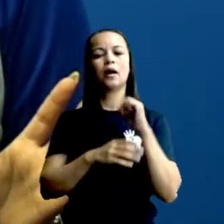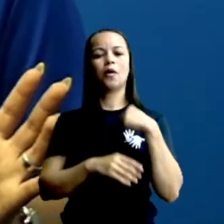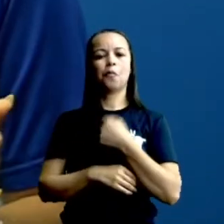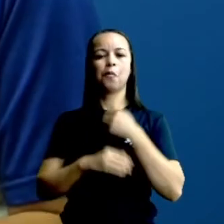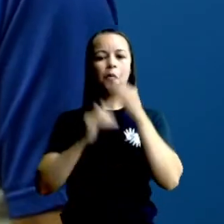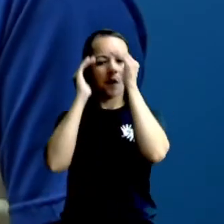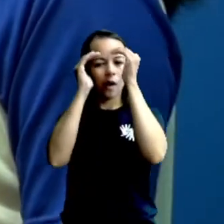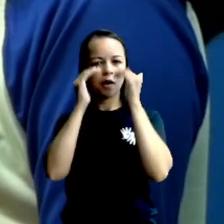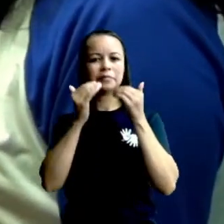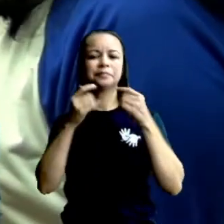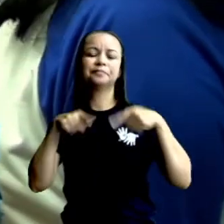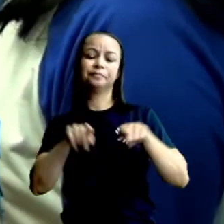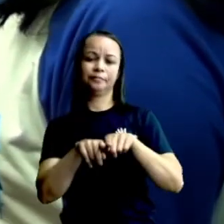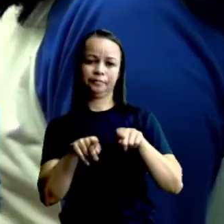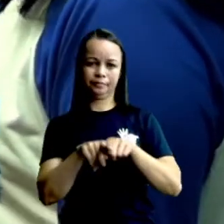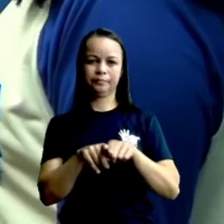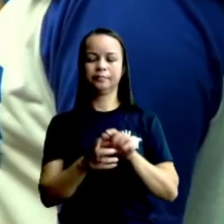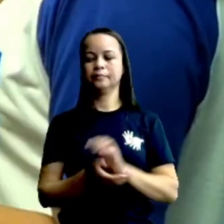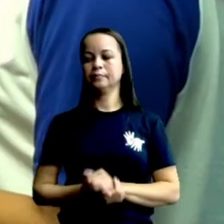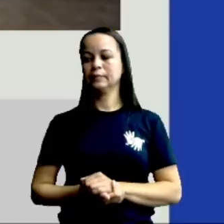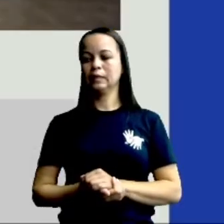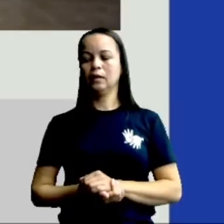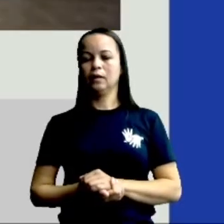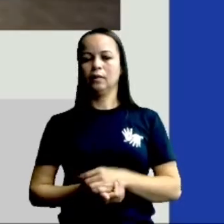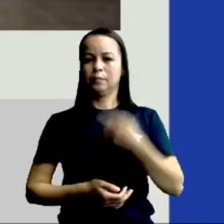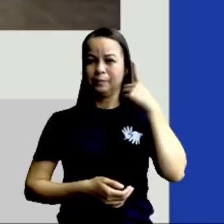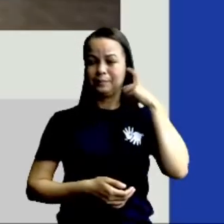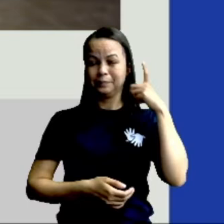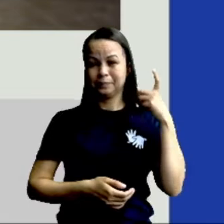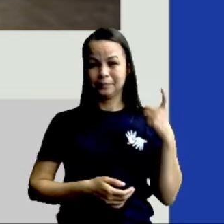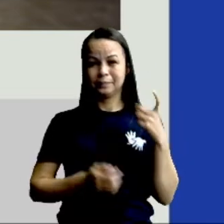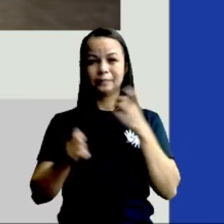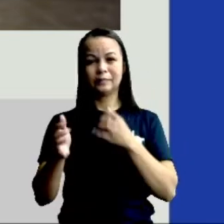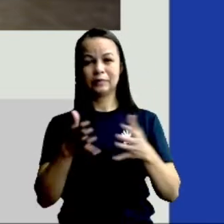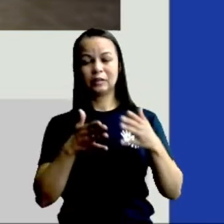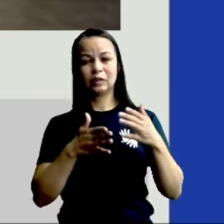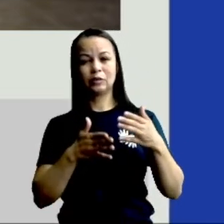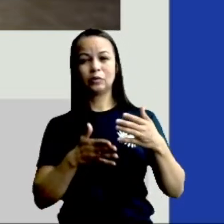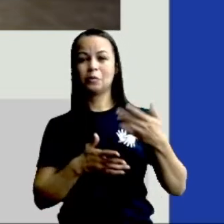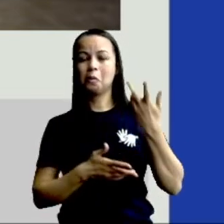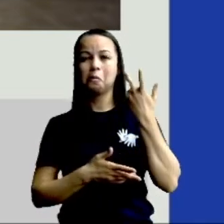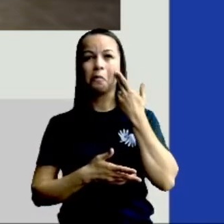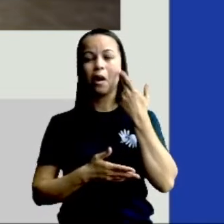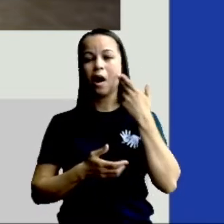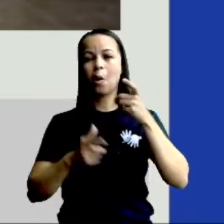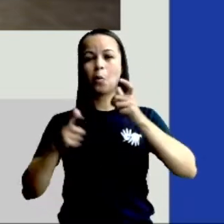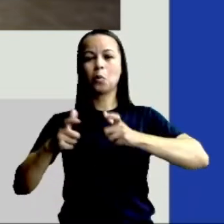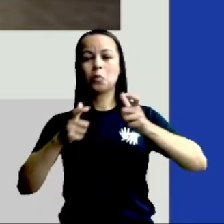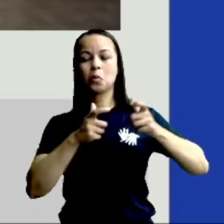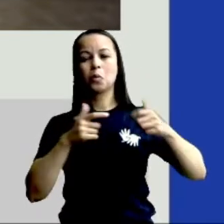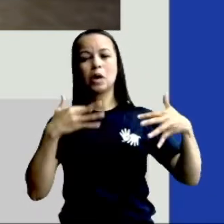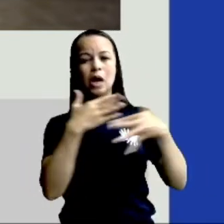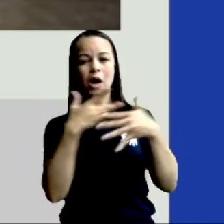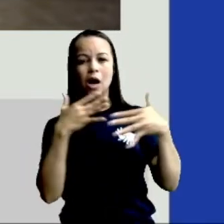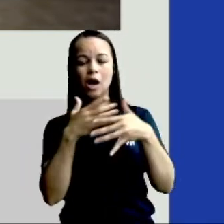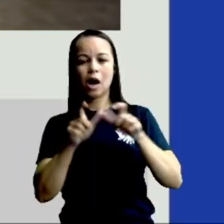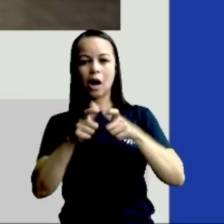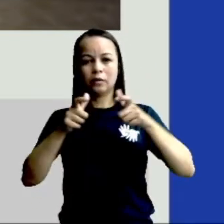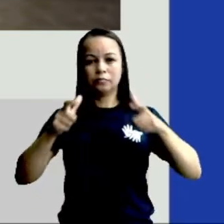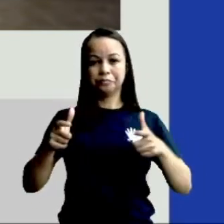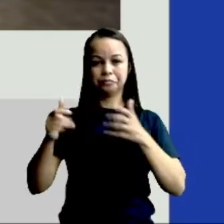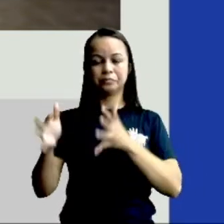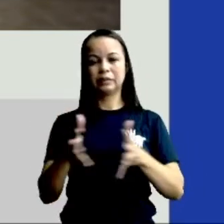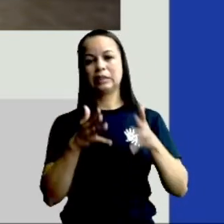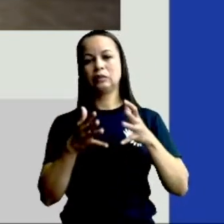também. Então, olha aí, a poluição sonora é um fenômeno muito comum nos grandes centros urbanos. Ocorre quando o